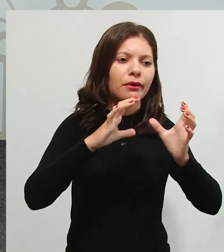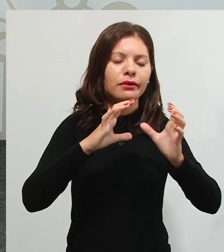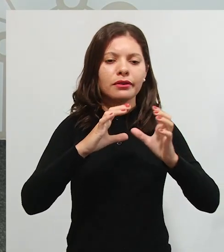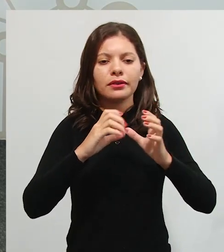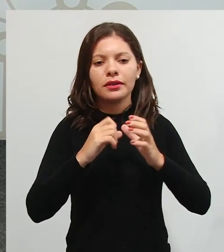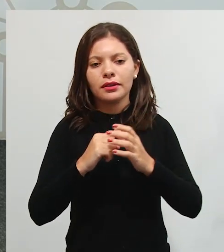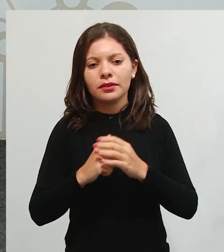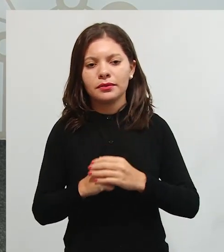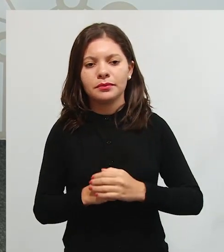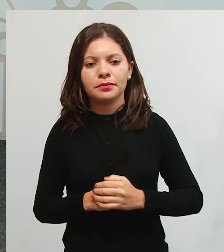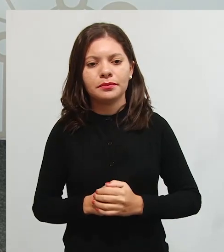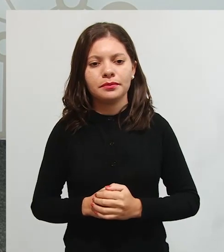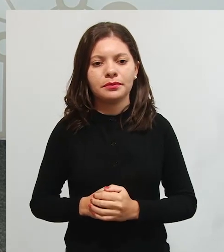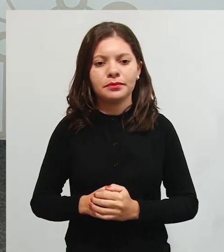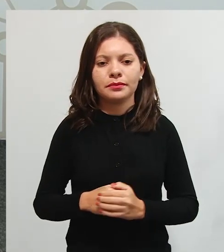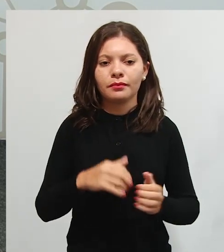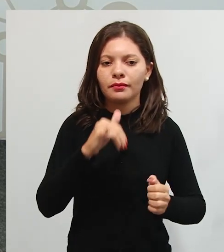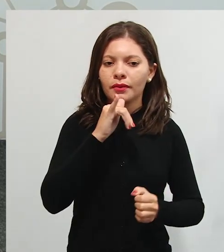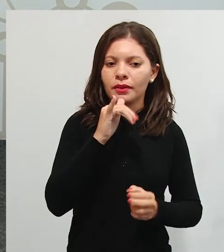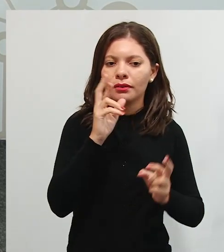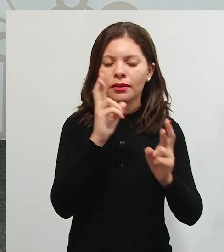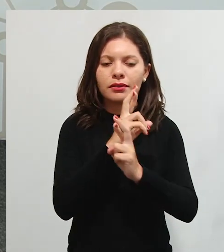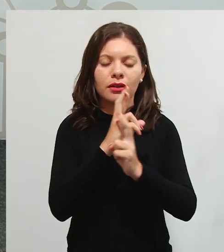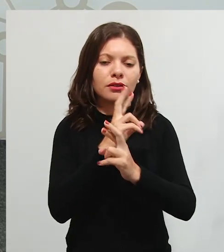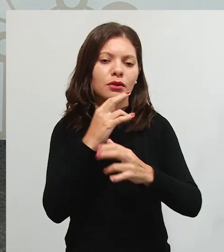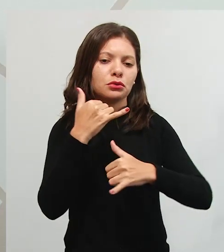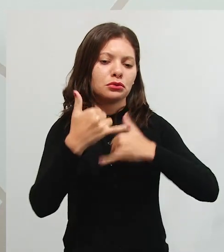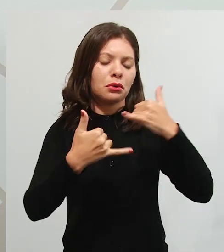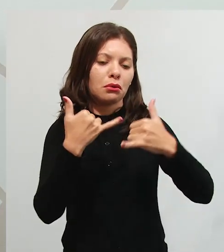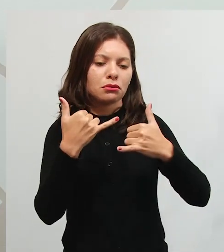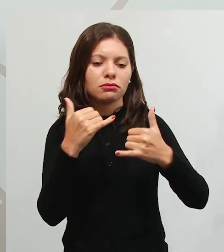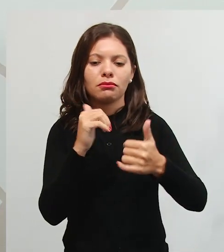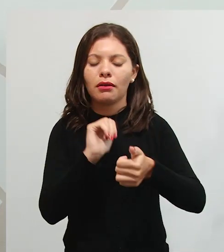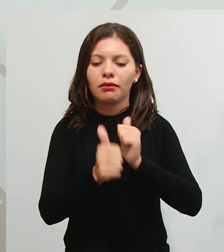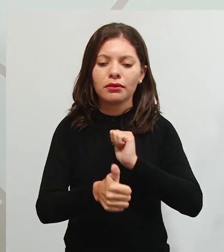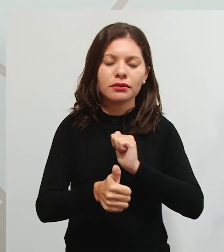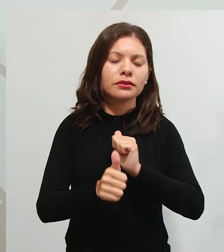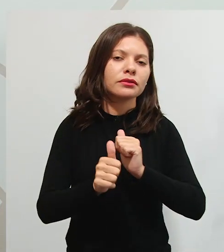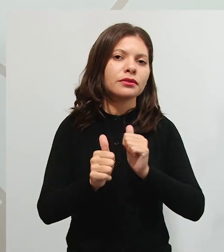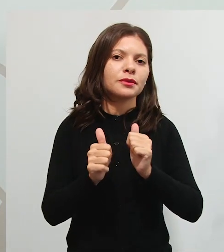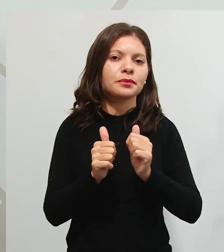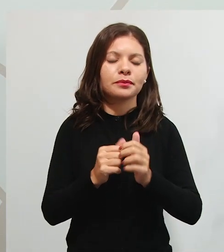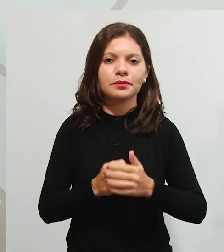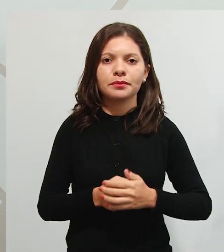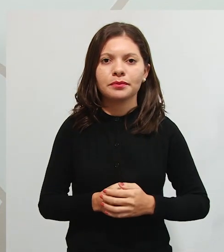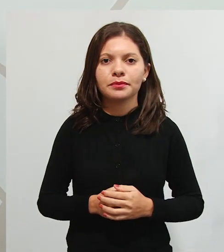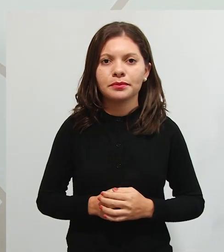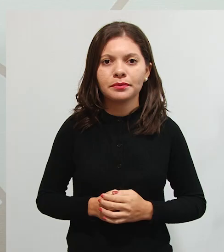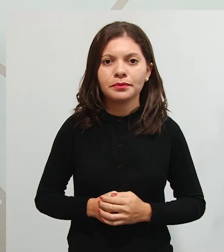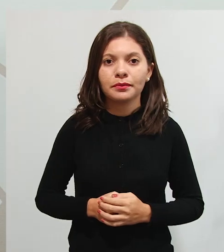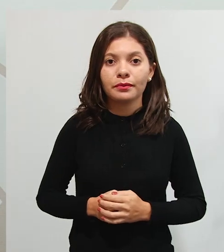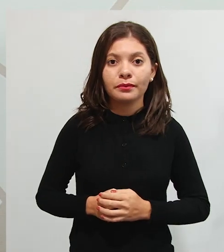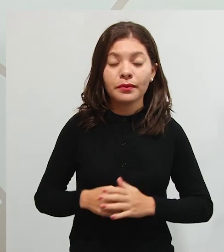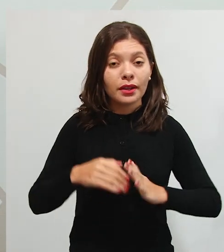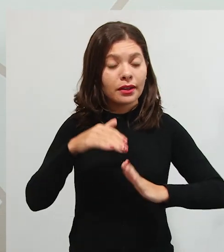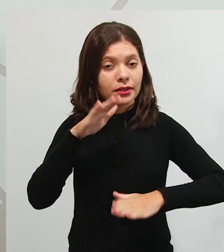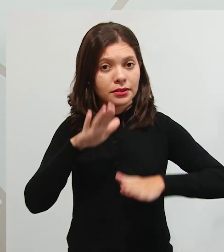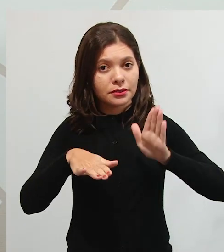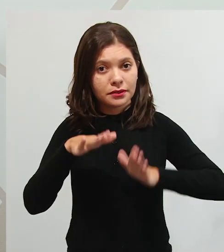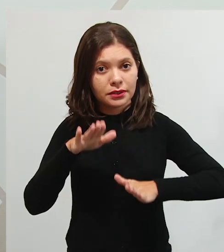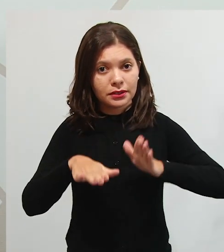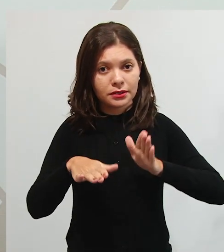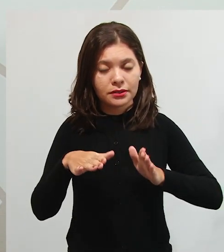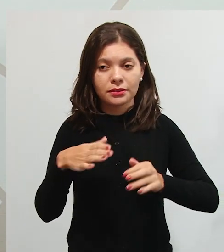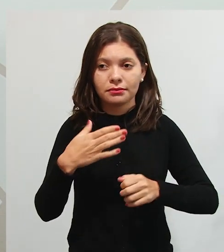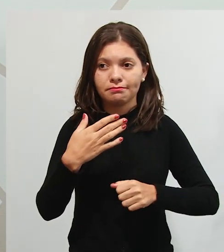bola, né, no caso de uma aula relacionada a algum jogo, algum esporte. E muitas vezes